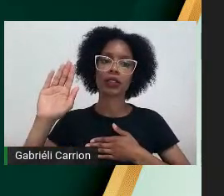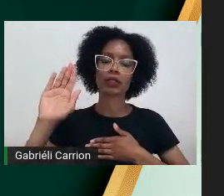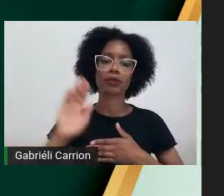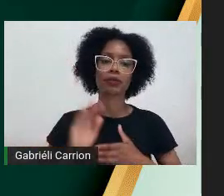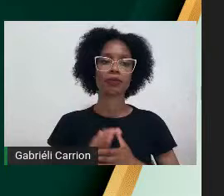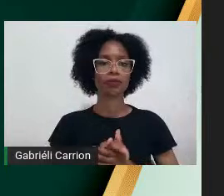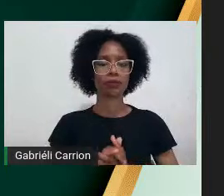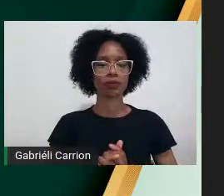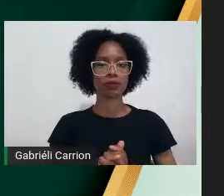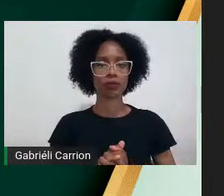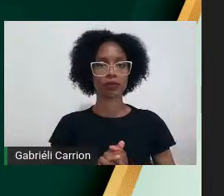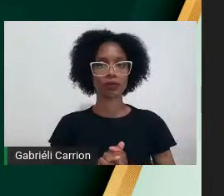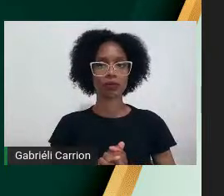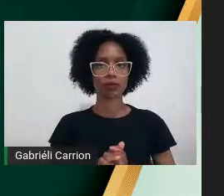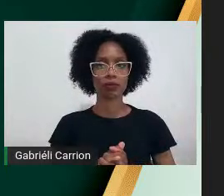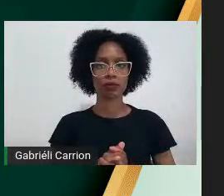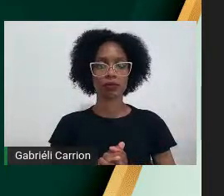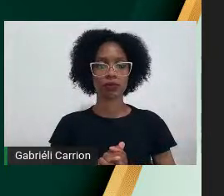prometo.